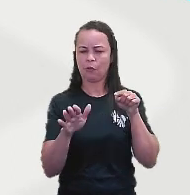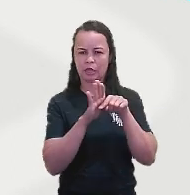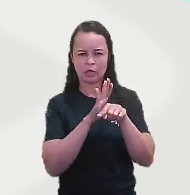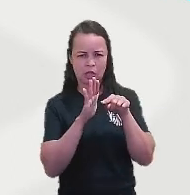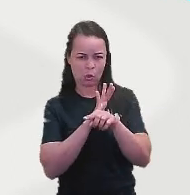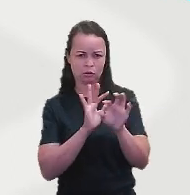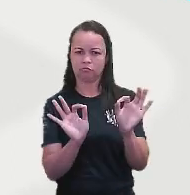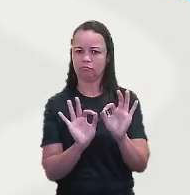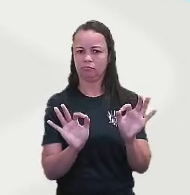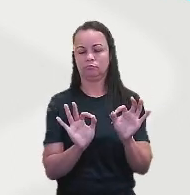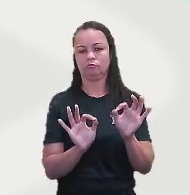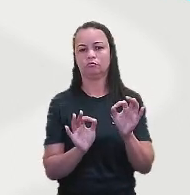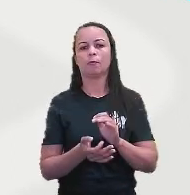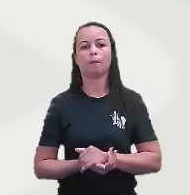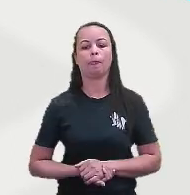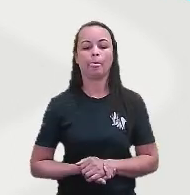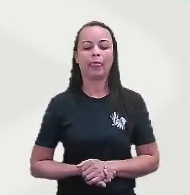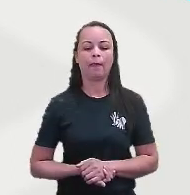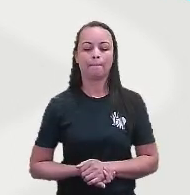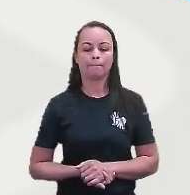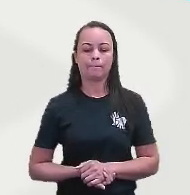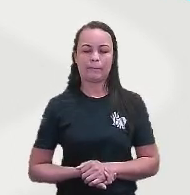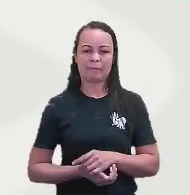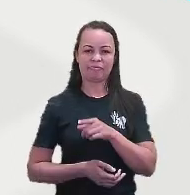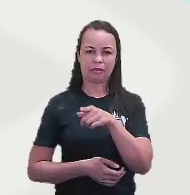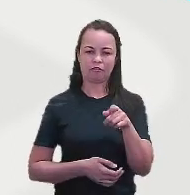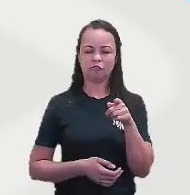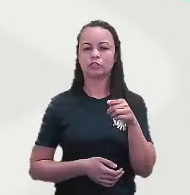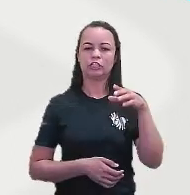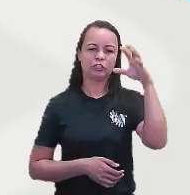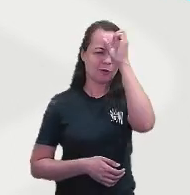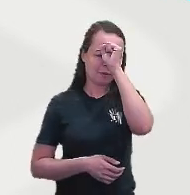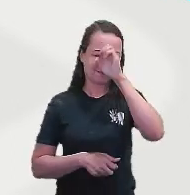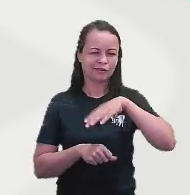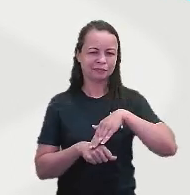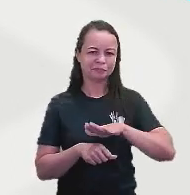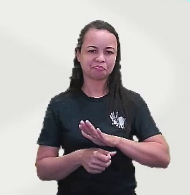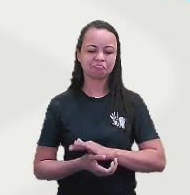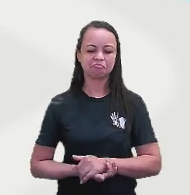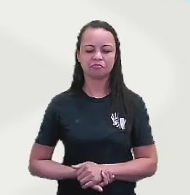bom? Muito bem, vocês estão pegando direitinho.